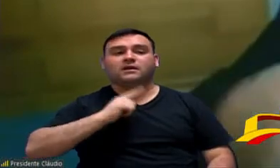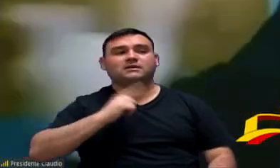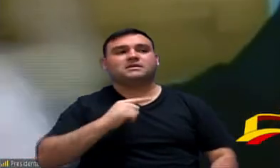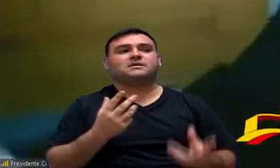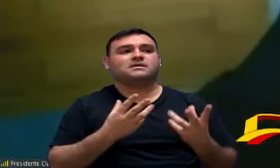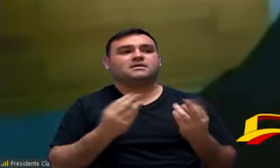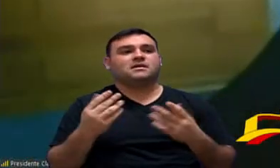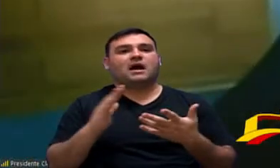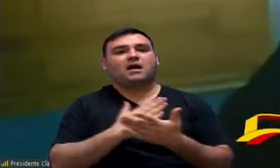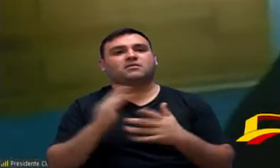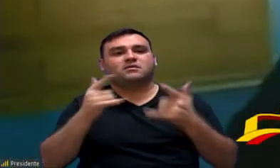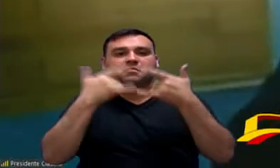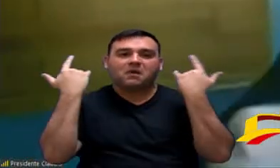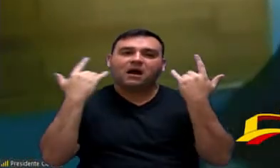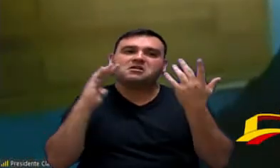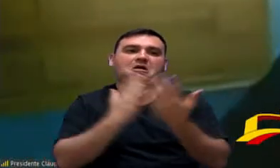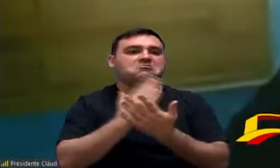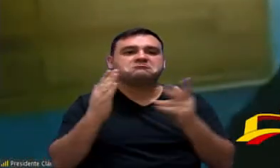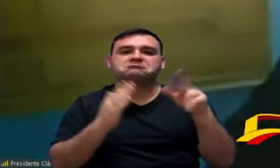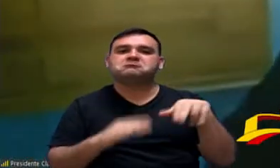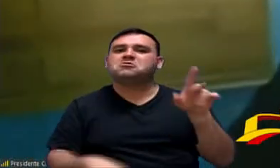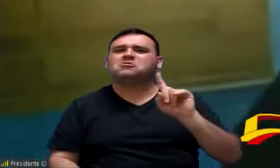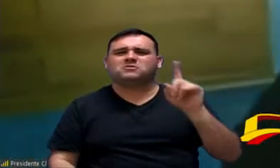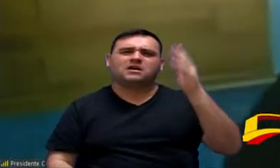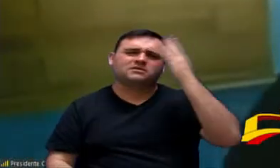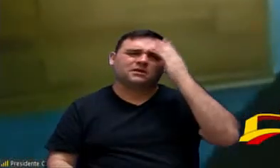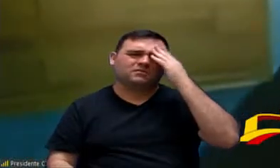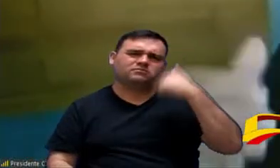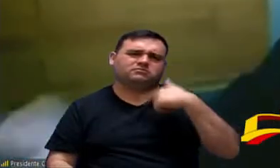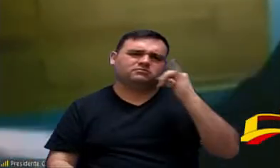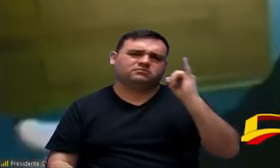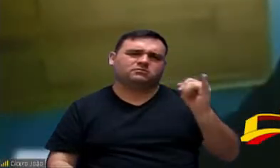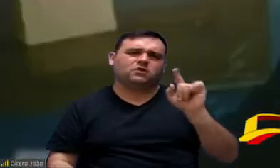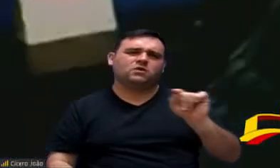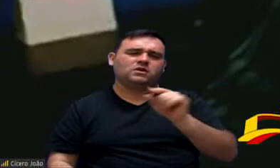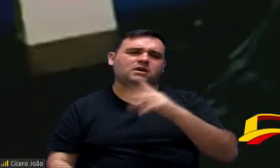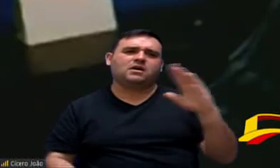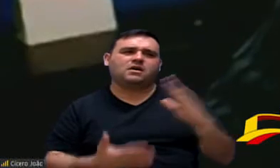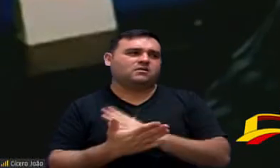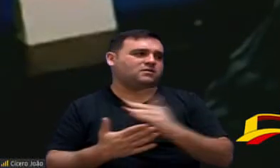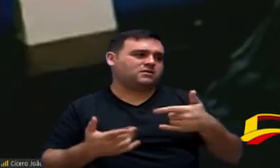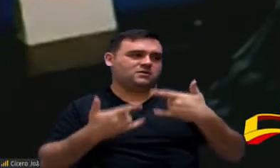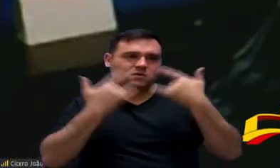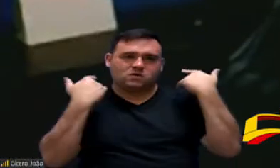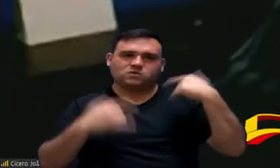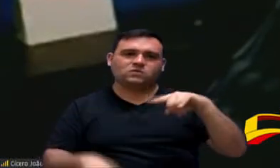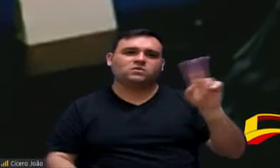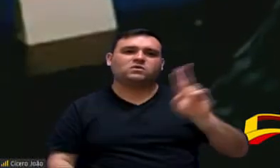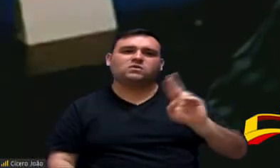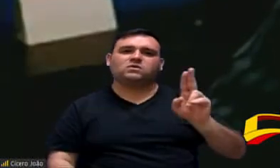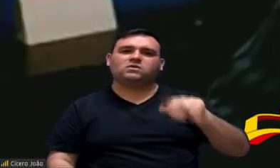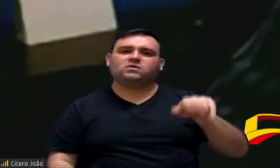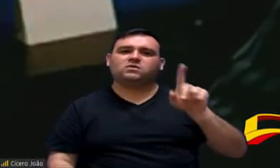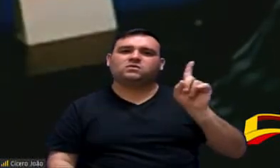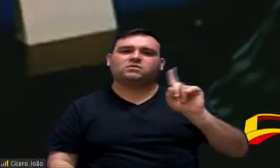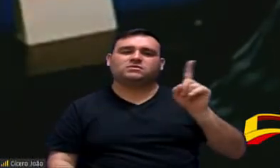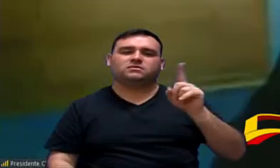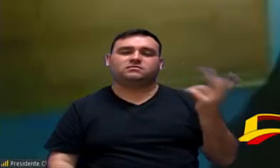porque alguns usam máscara, outros não usam, Vossa Excelência sabe o que eu estou dizendo? Então não usa máscara? Eu não uso. Então